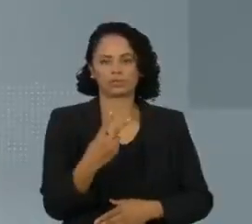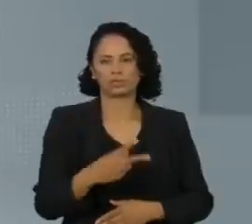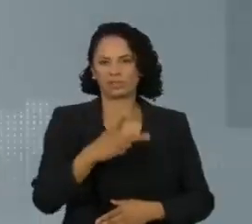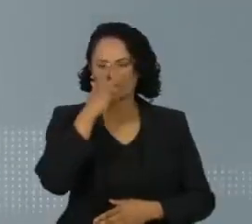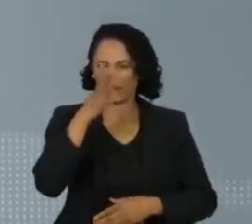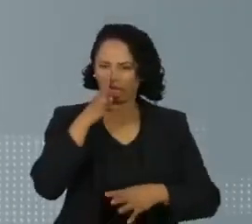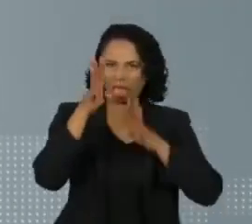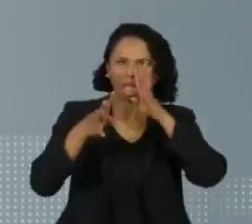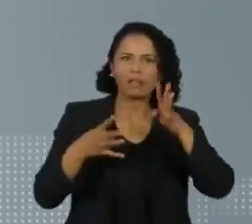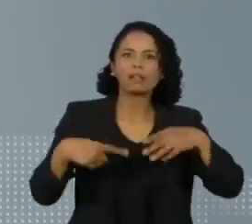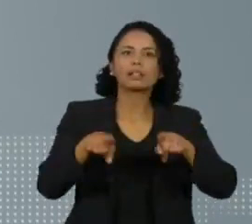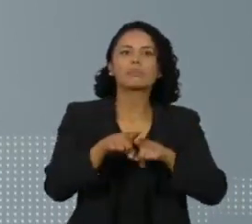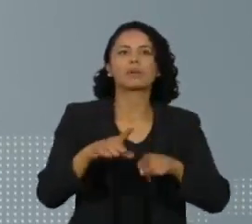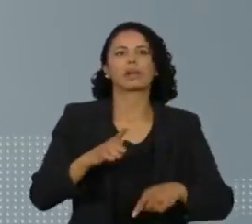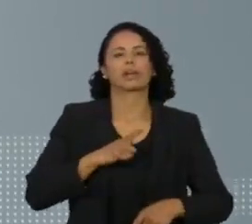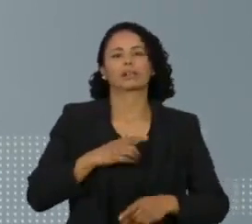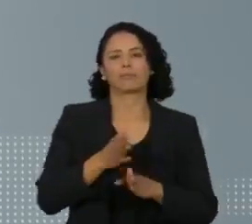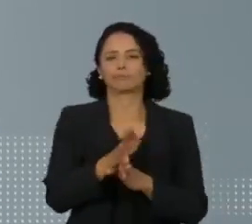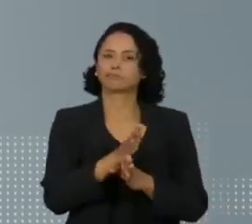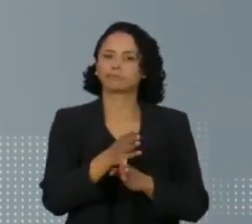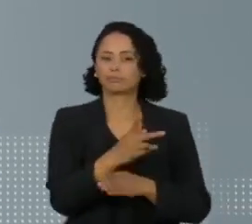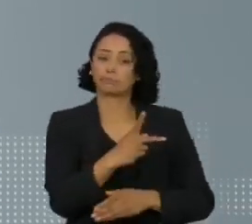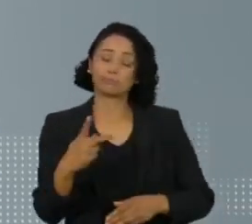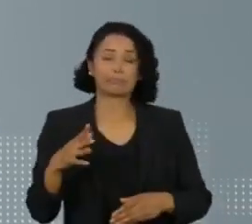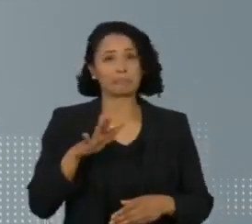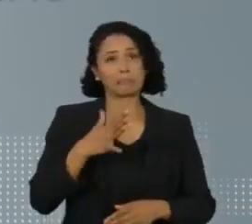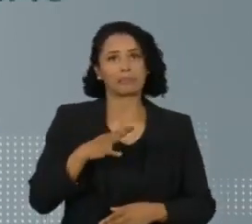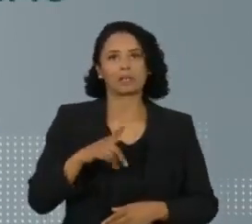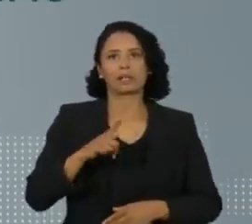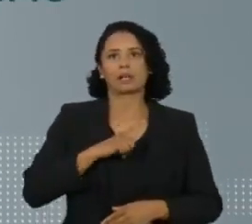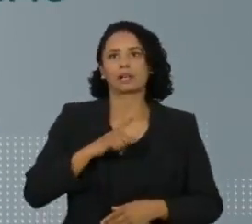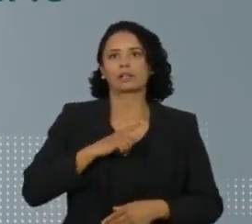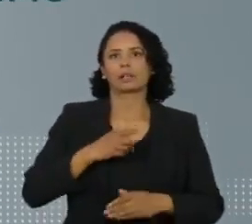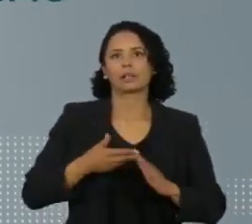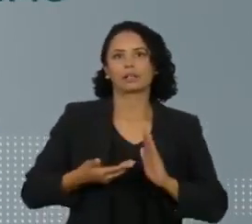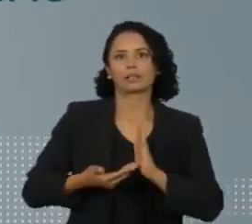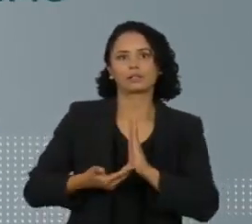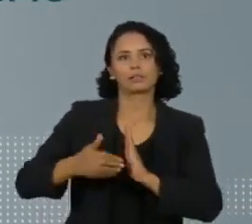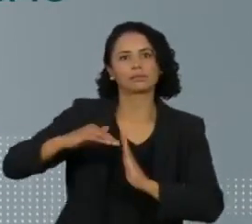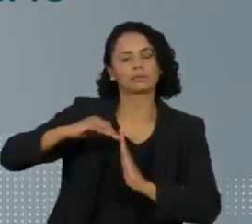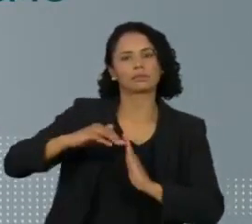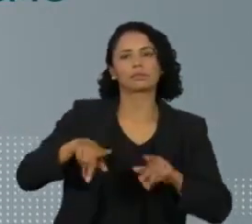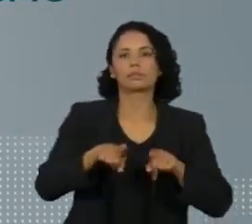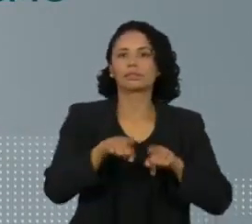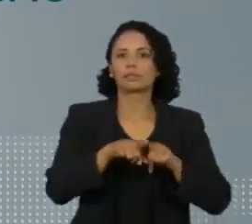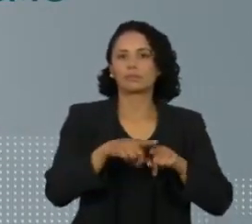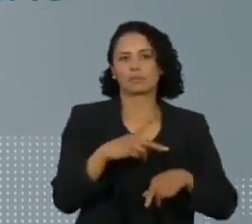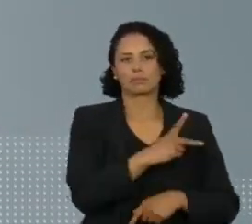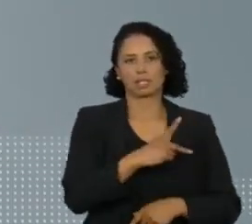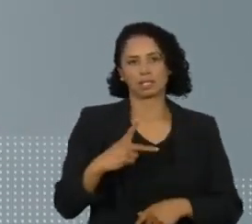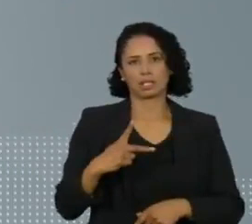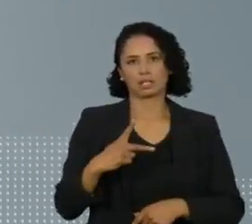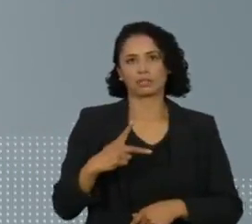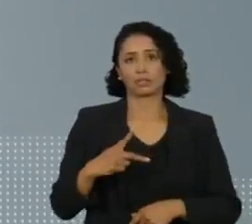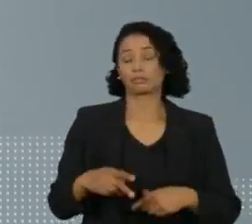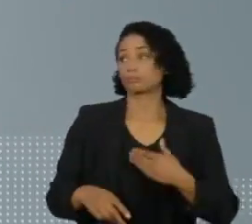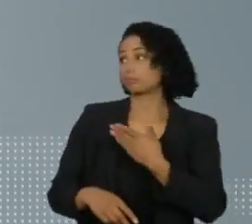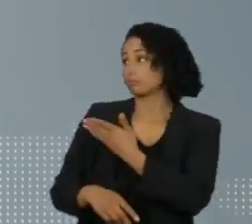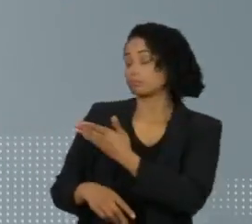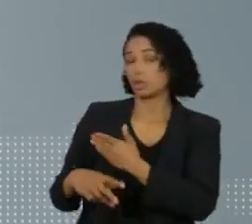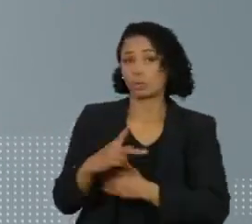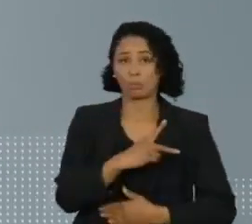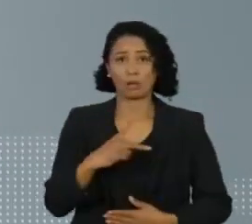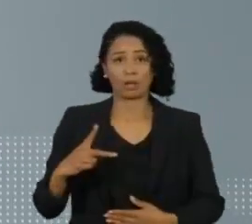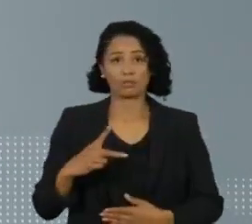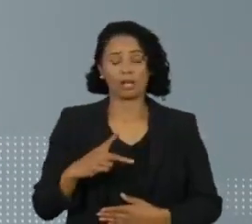O semipresidencialismo é um meio-termo entre o parlamentarismo e o presidencialismo. Neste sistema, o presidente é